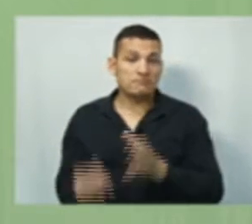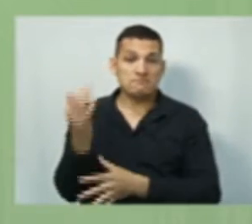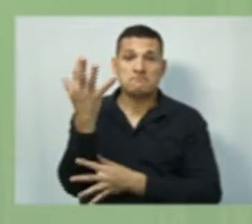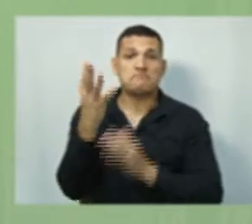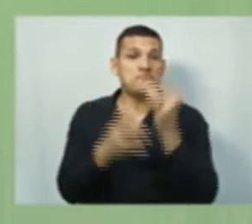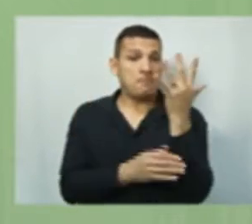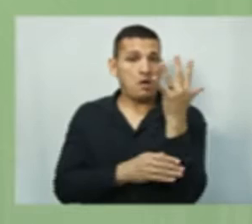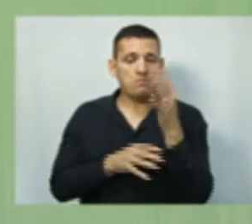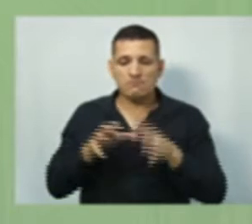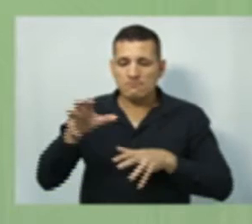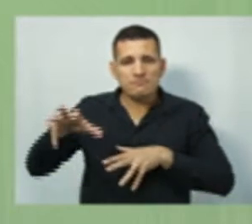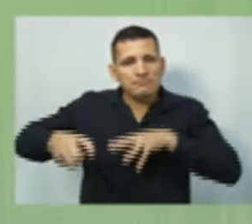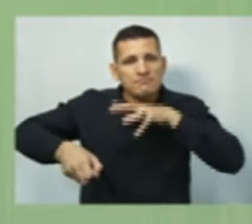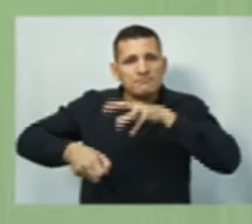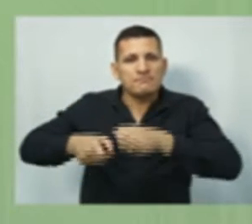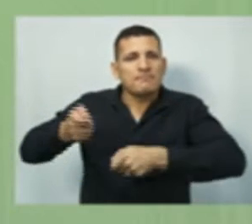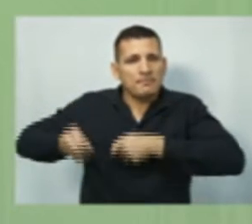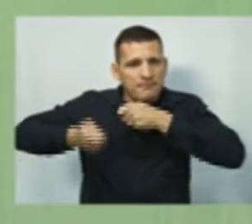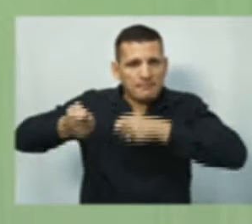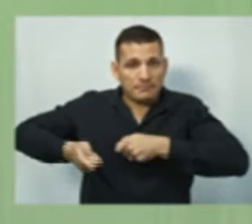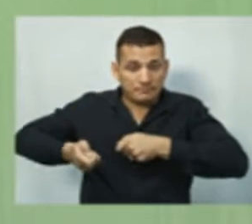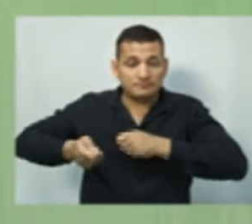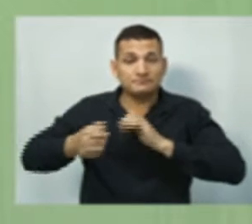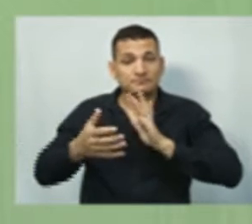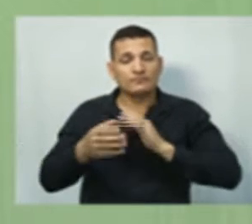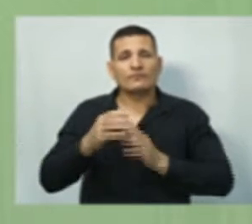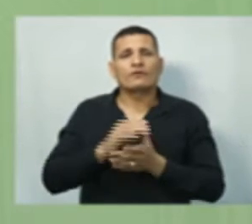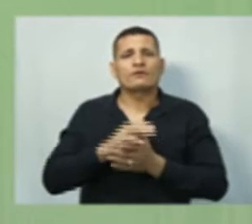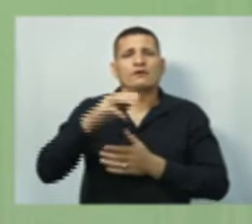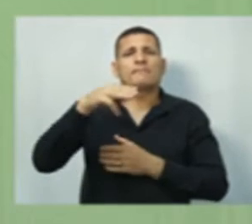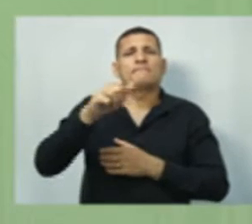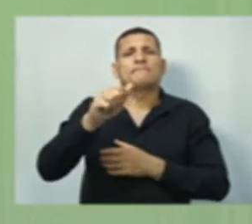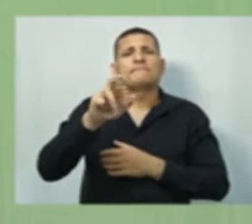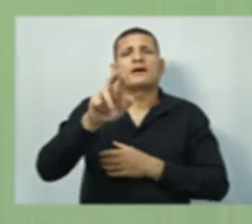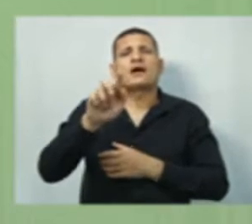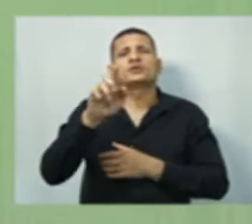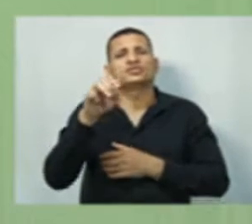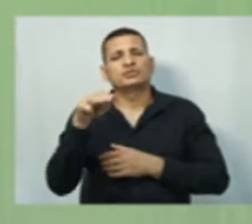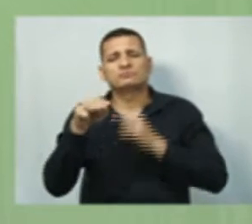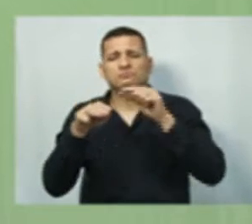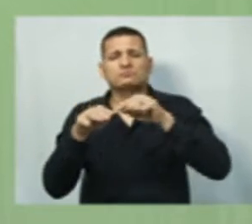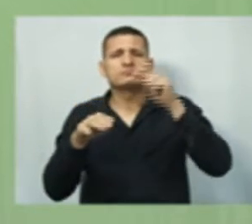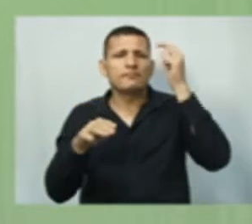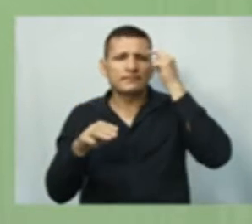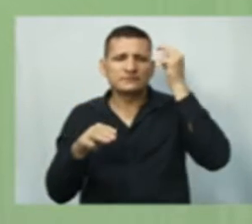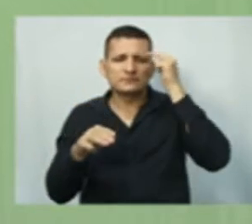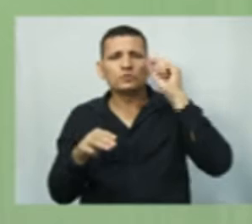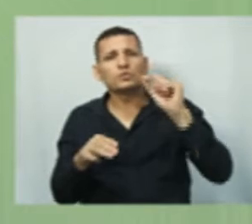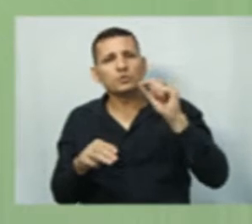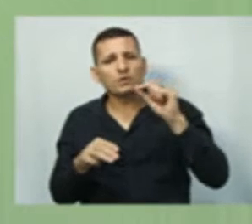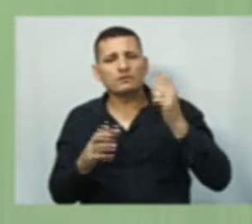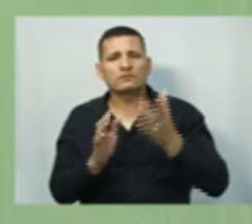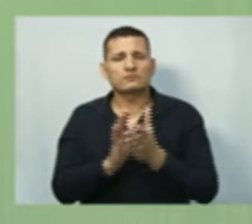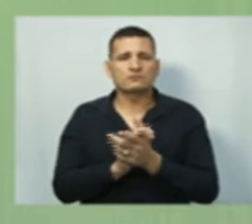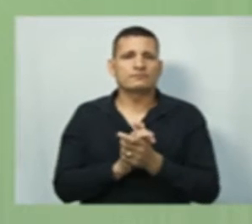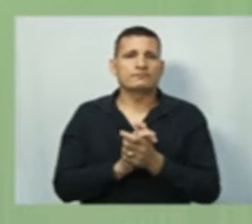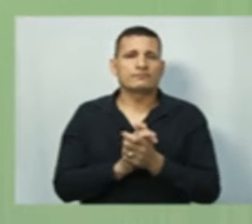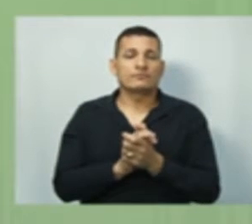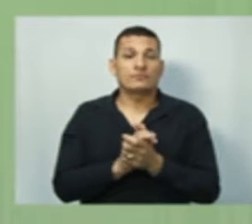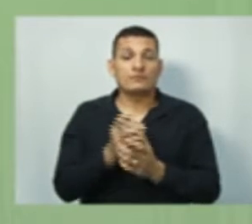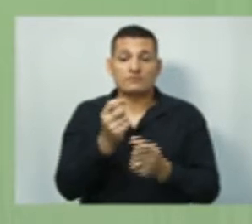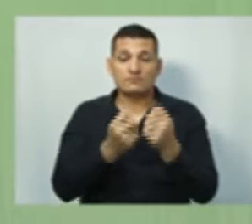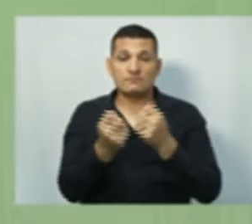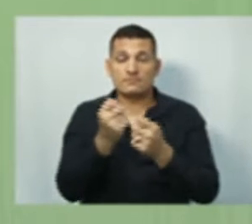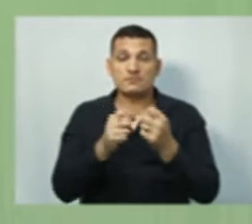Quando falamos em margem, pensamos na existência de extremos. Isso significa que a economia se preocupa